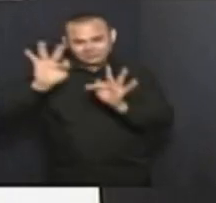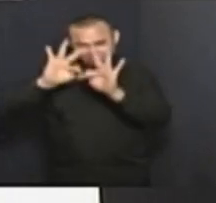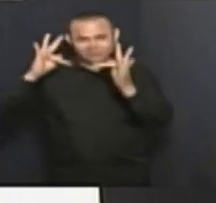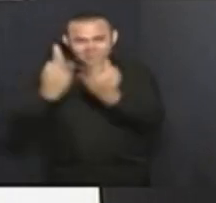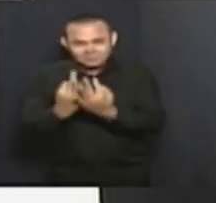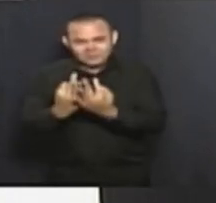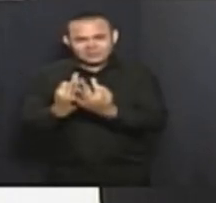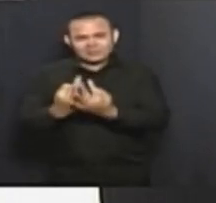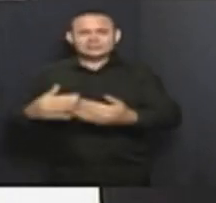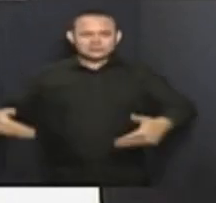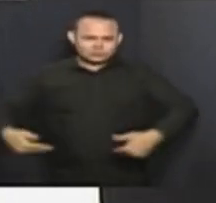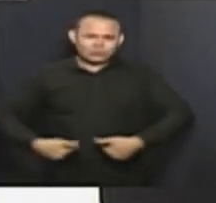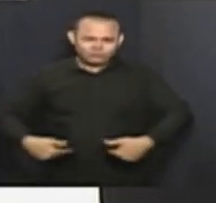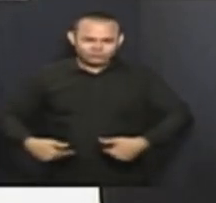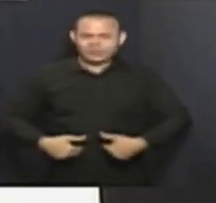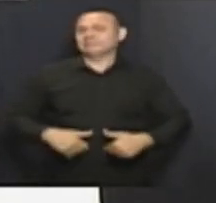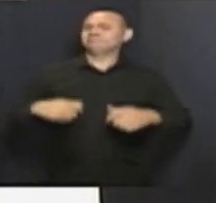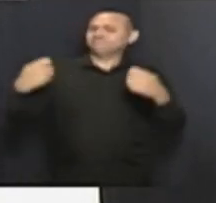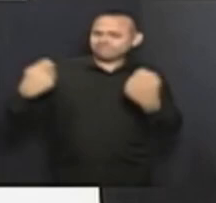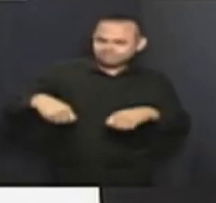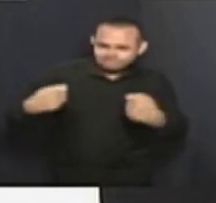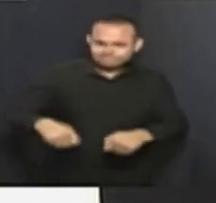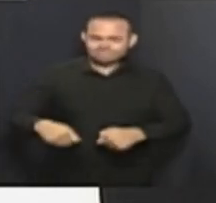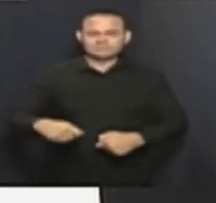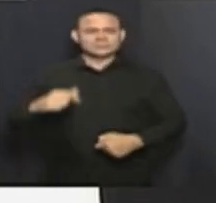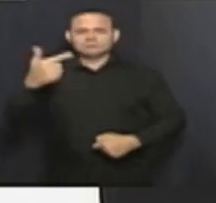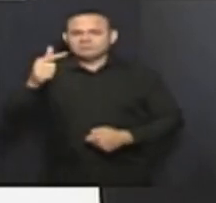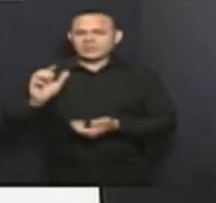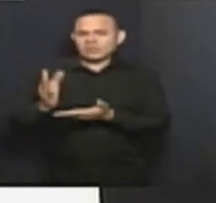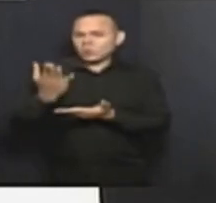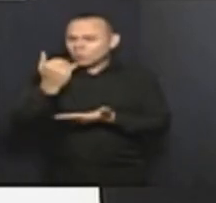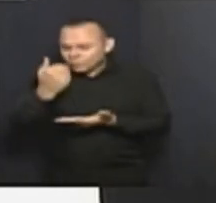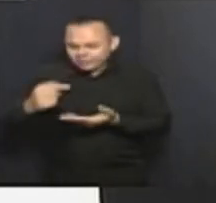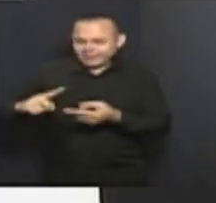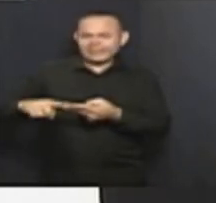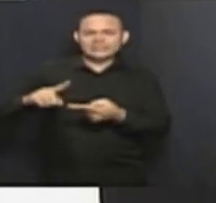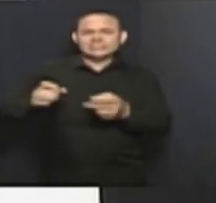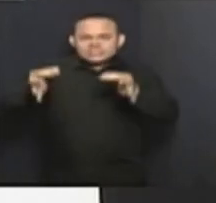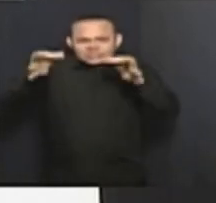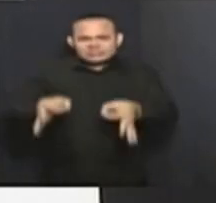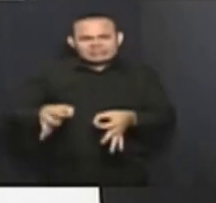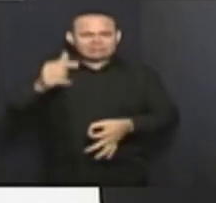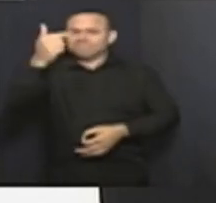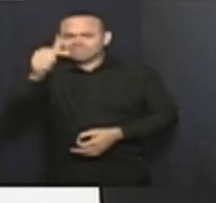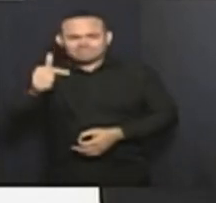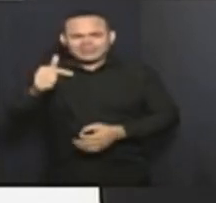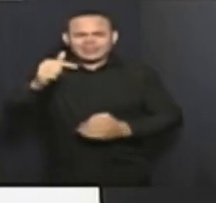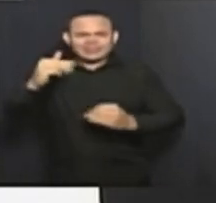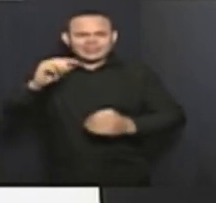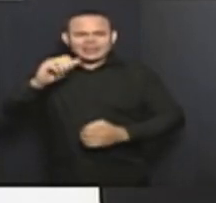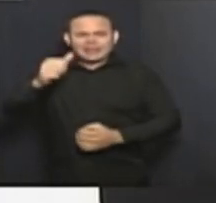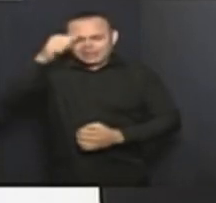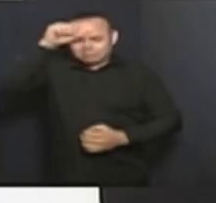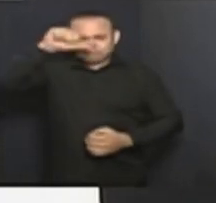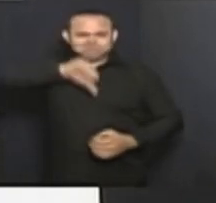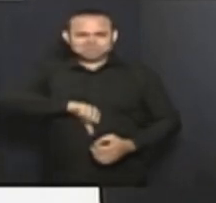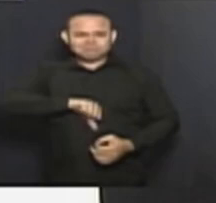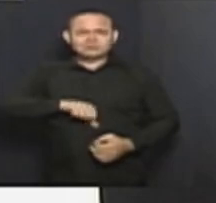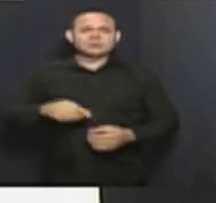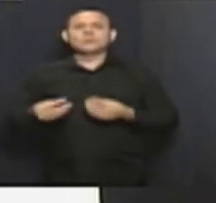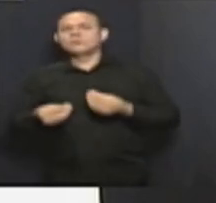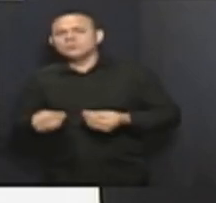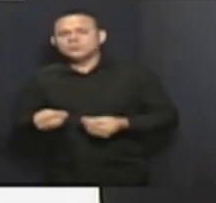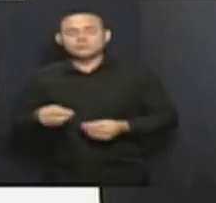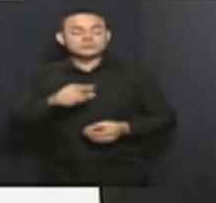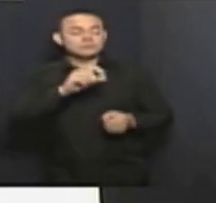logicamente que quem não tem o que comer não tem dignidade não tem autoestima o que o senhor fará se for